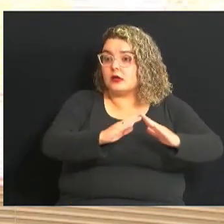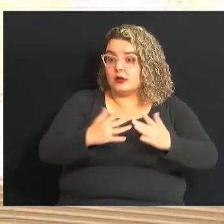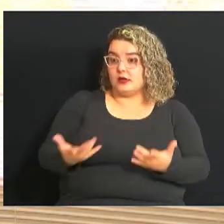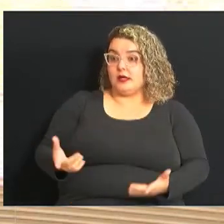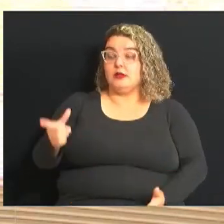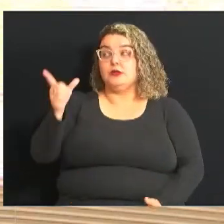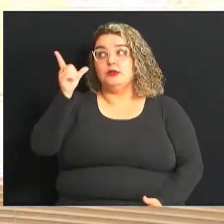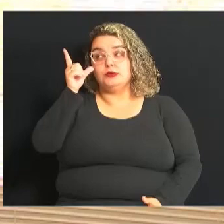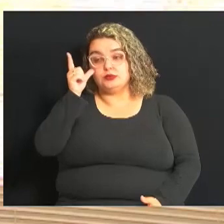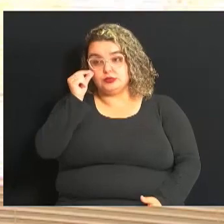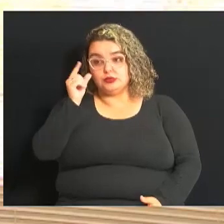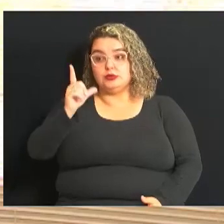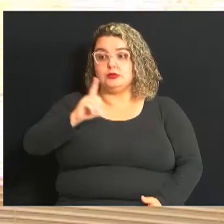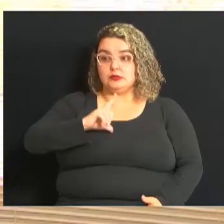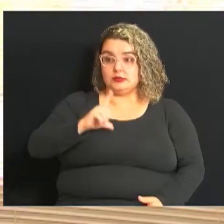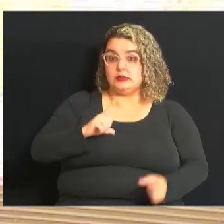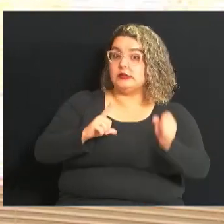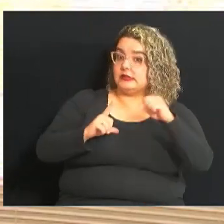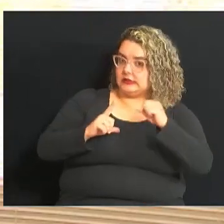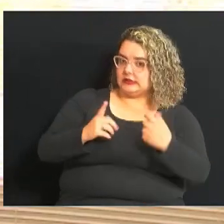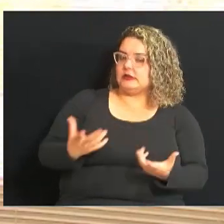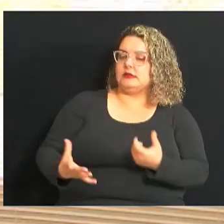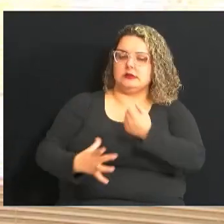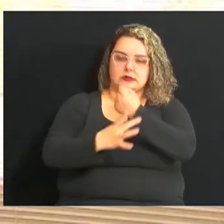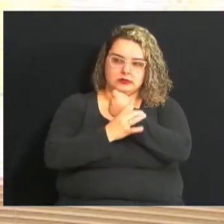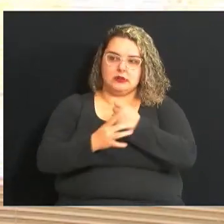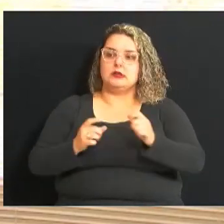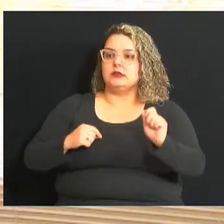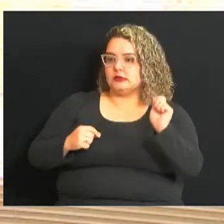que vai ter um pouco mais de segurança. Sim.